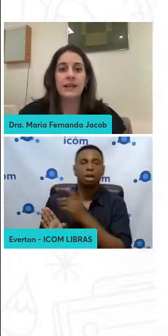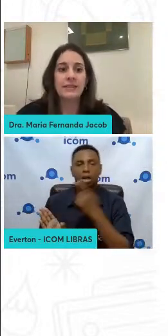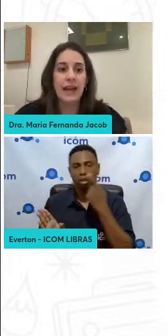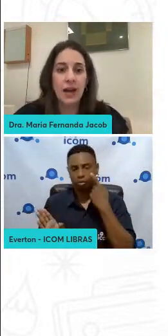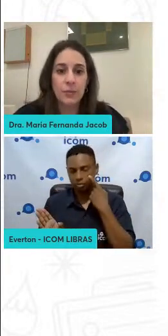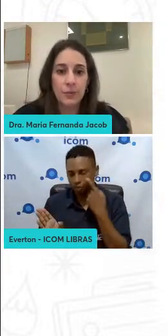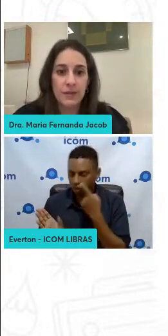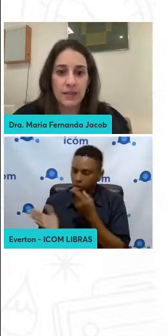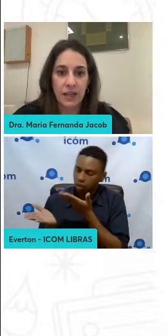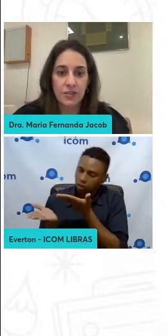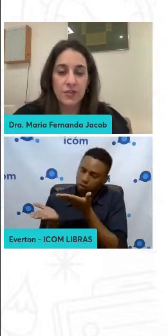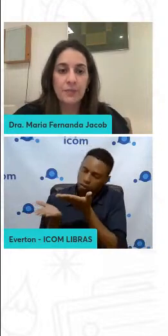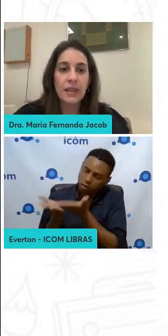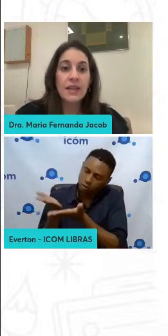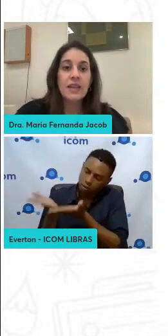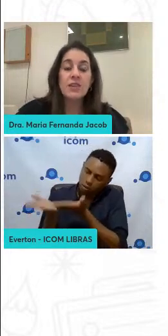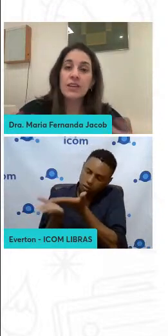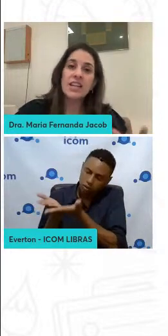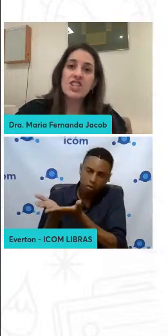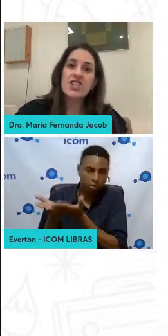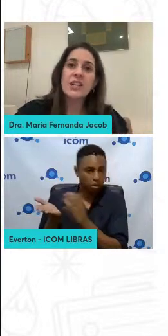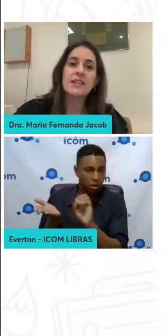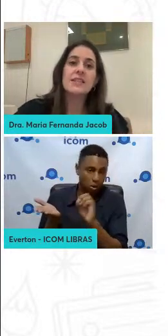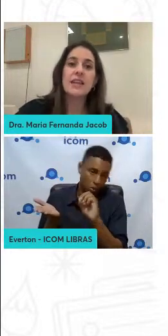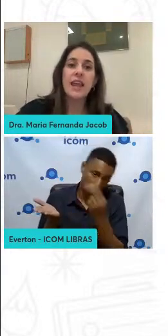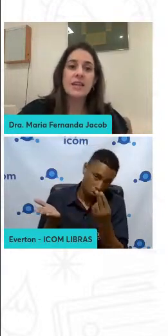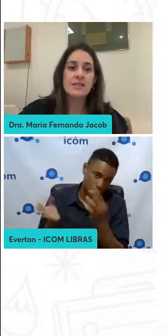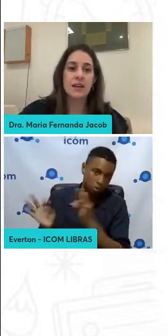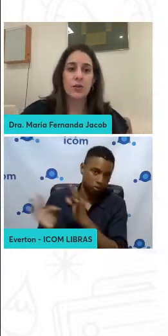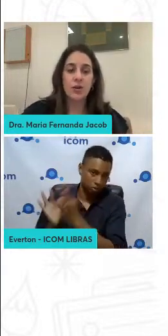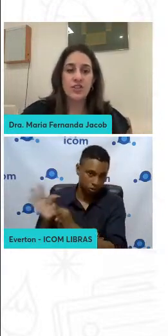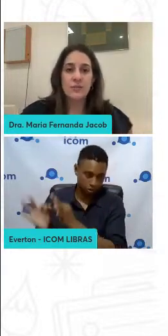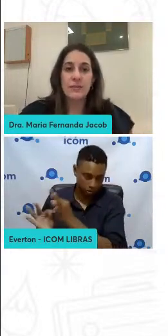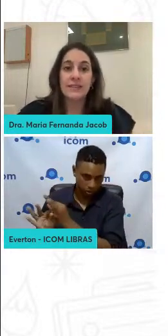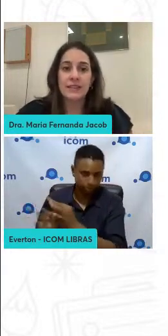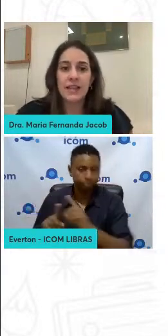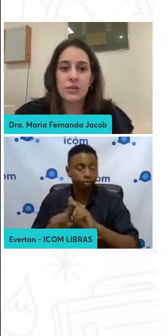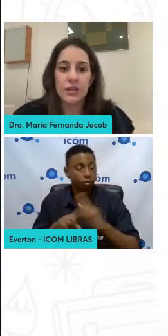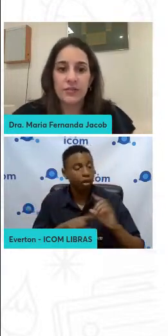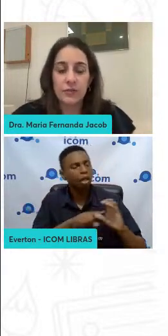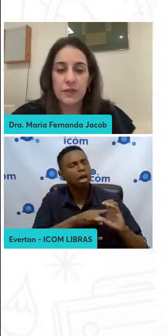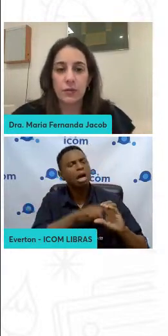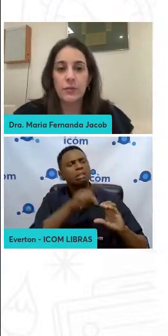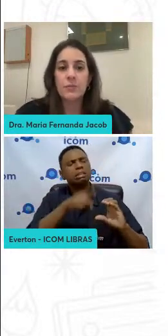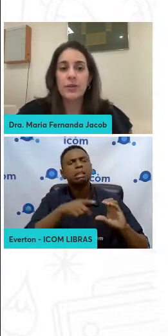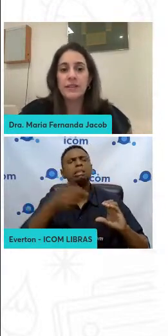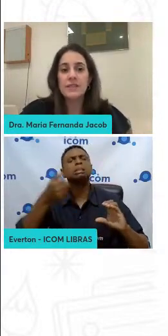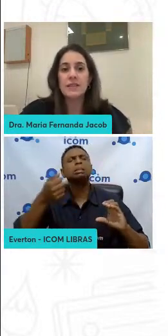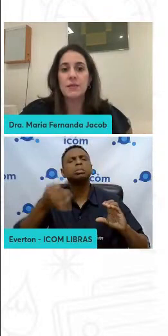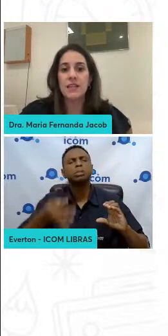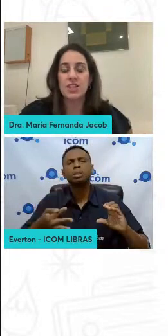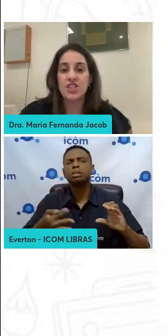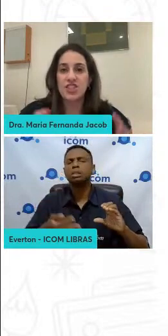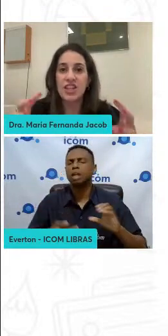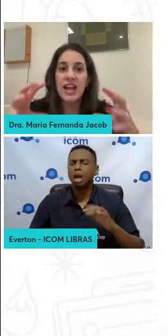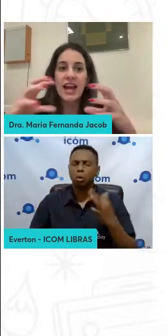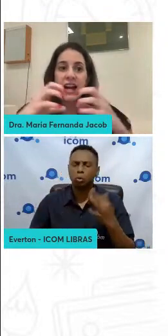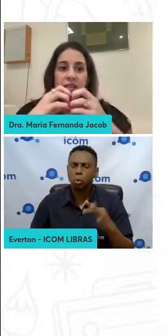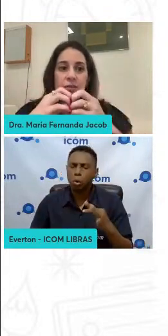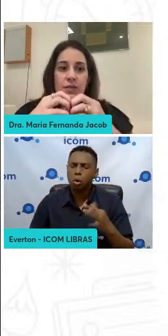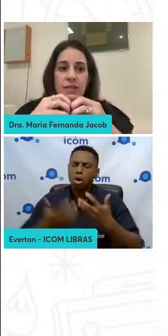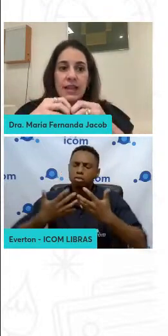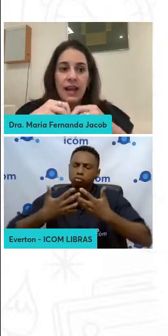poder tratar o meu paciente. E o que a gente tem na ciência hoje para tratar a dor e função? Uma importância também grande